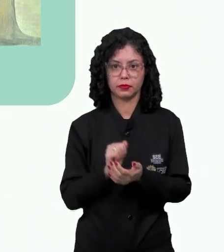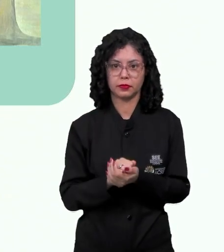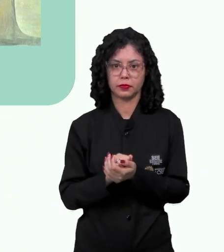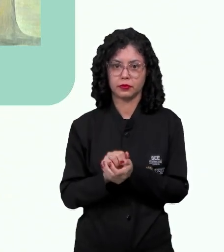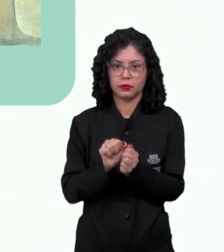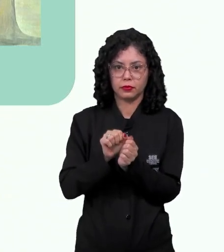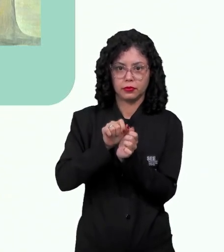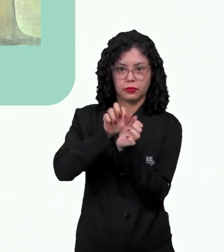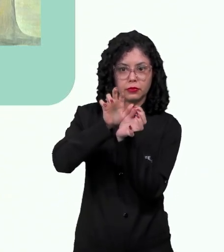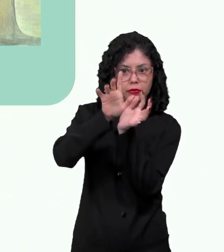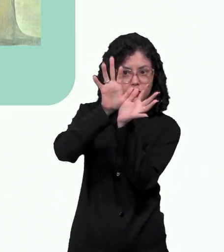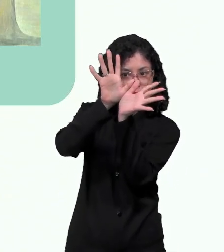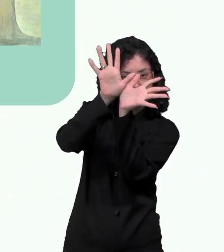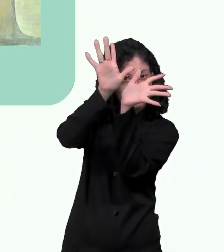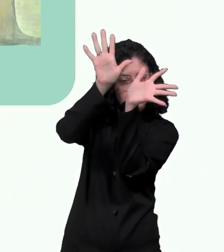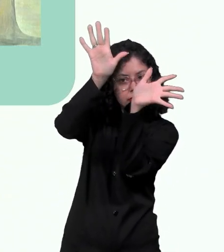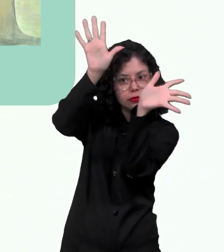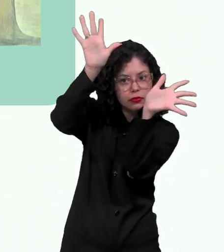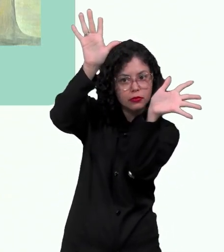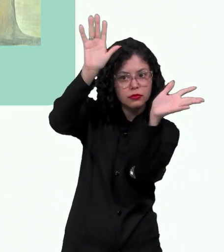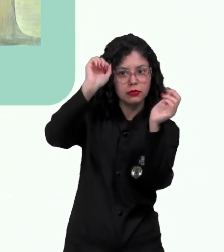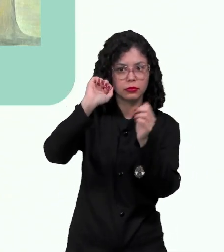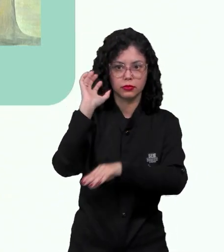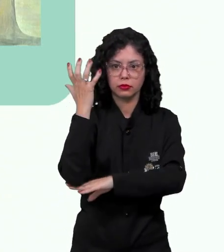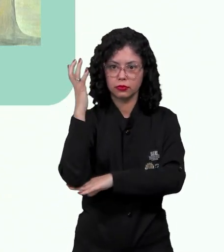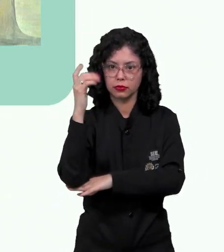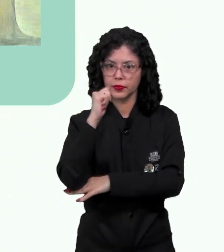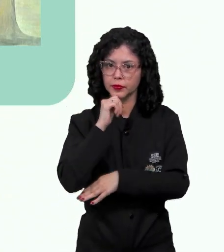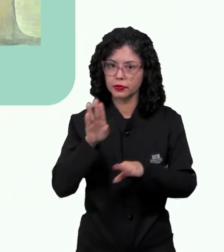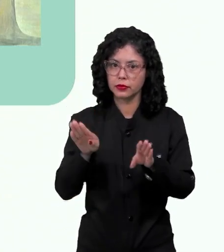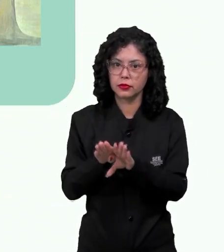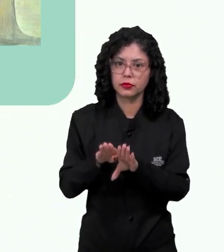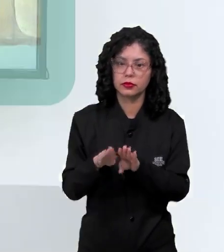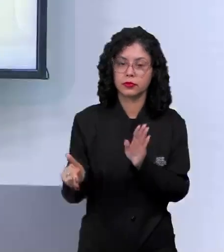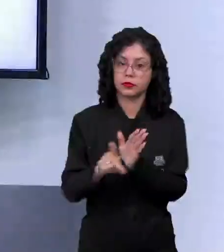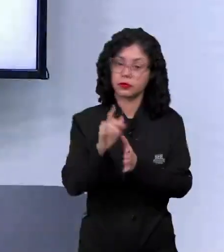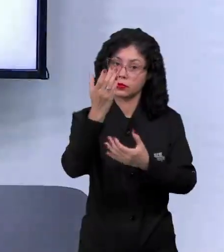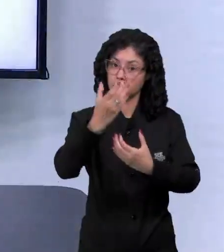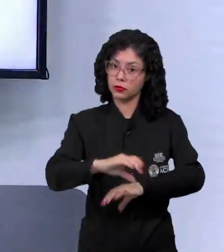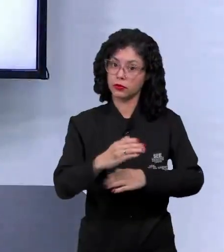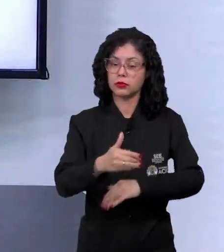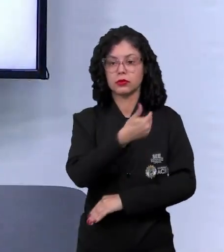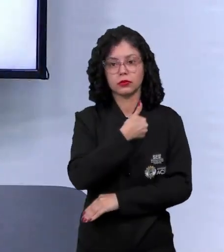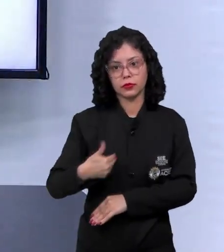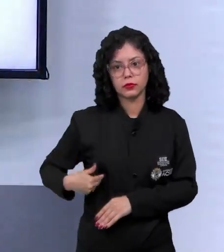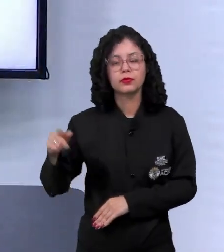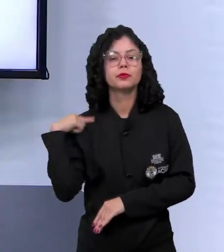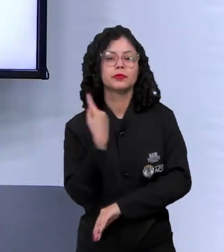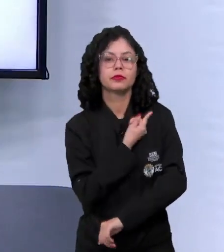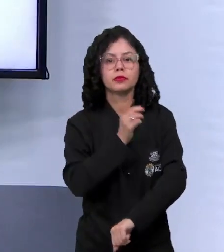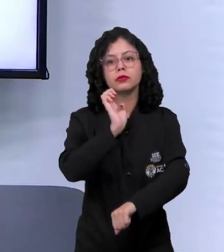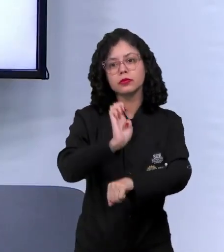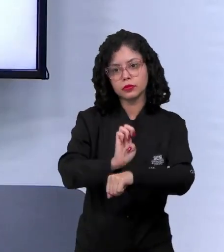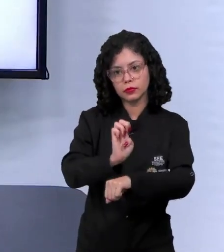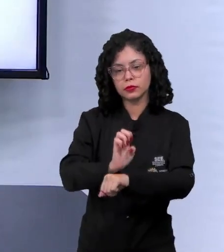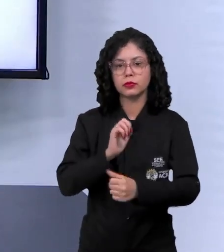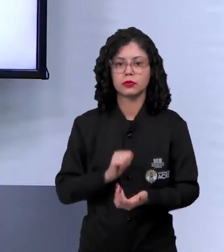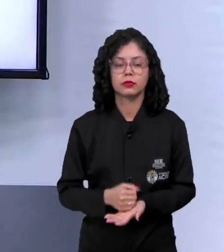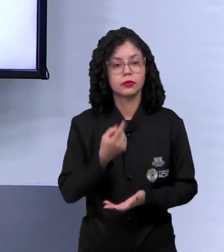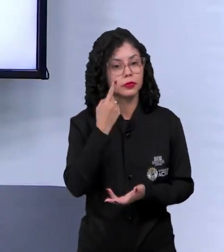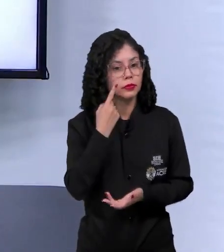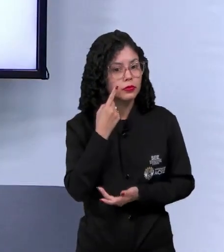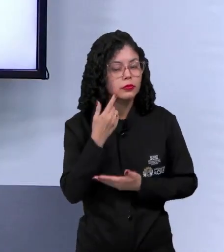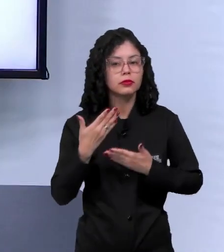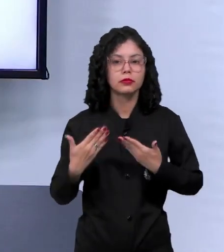Criana. Inclusive, essa pintura, recentemente, ela caiu em um concurso público do nosso estado. Então, olha